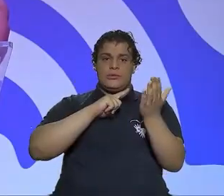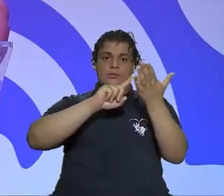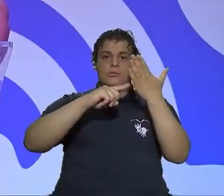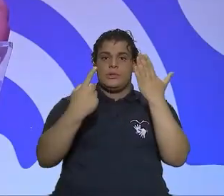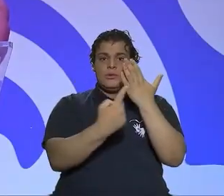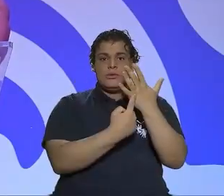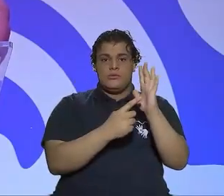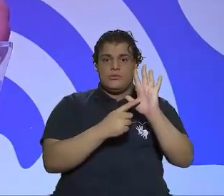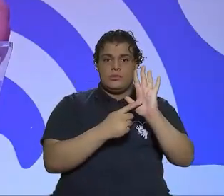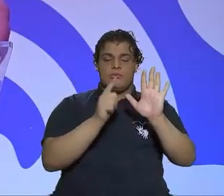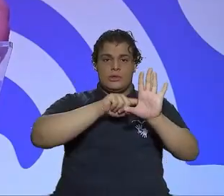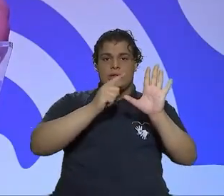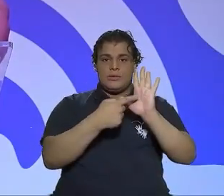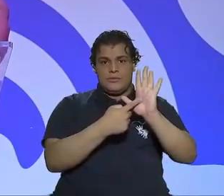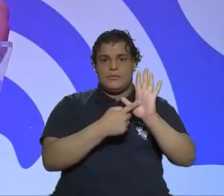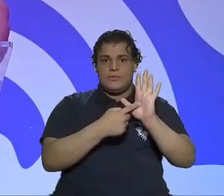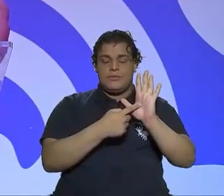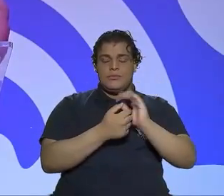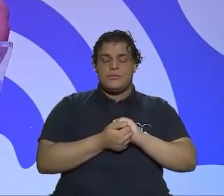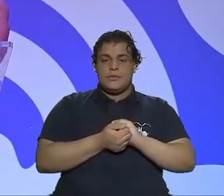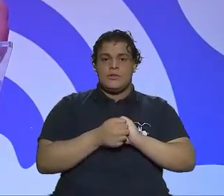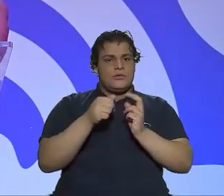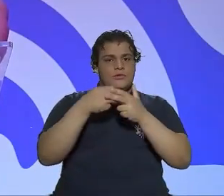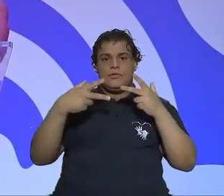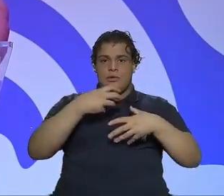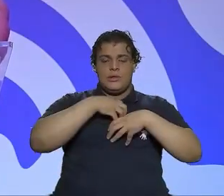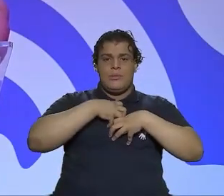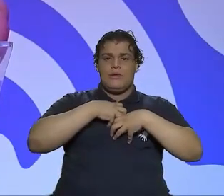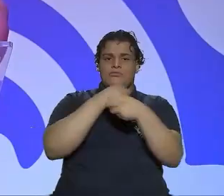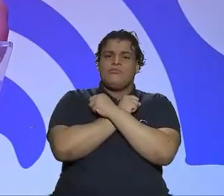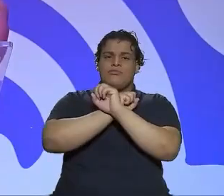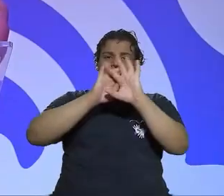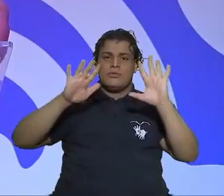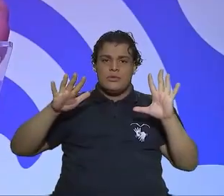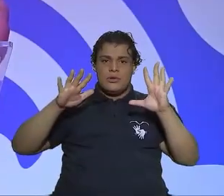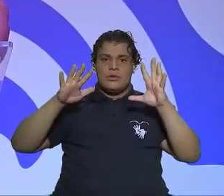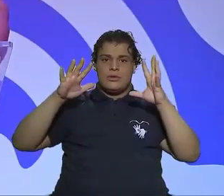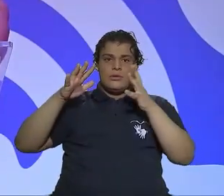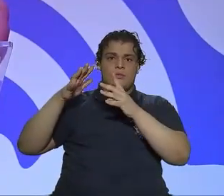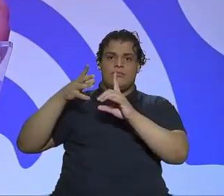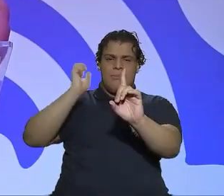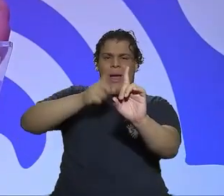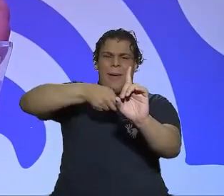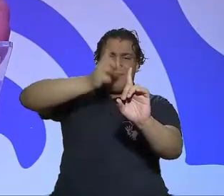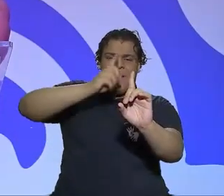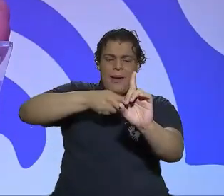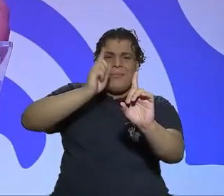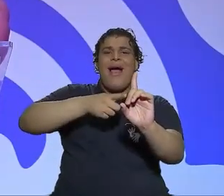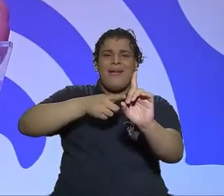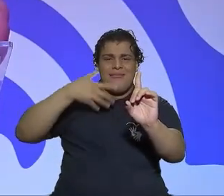uma série de pensamentos sendo jogados e proferidos na cabeça da mulher, trazendo